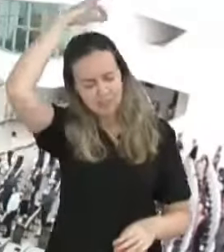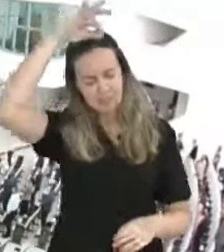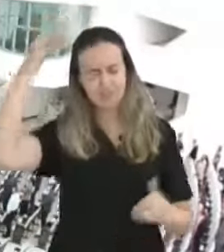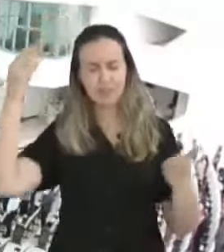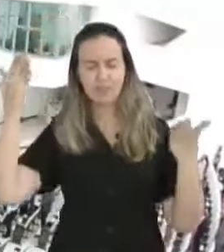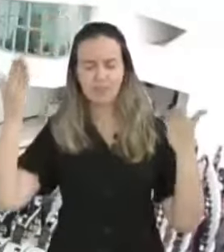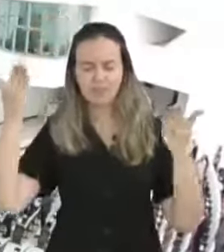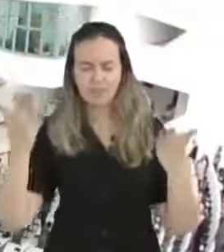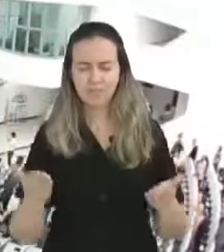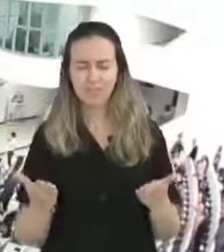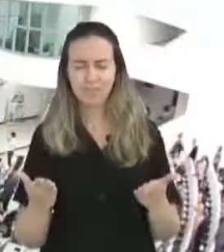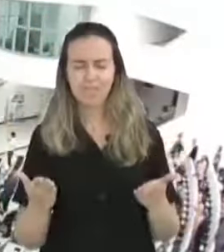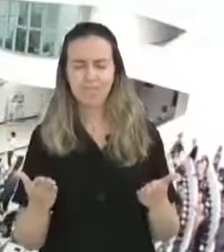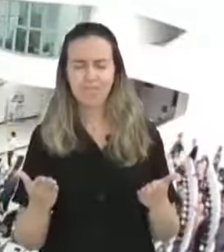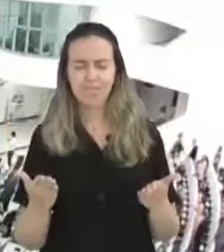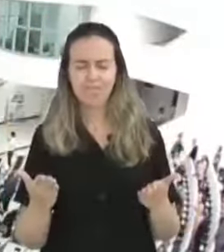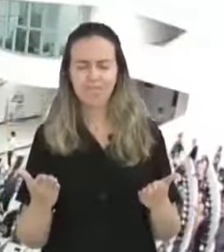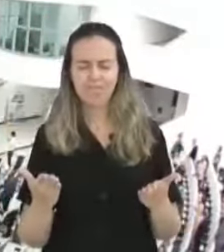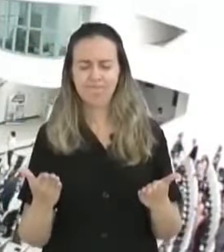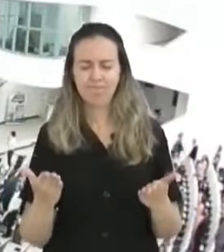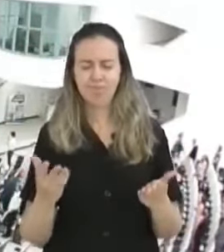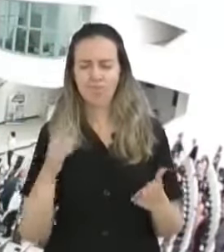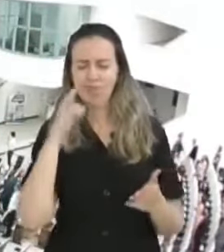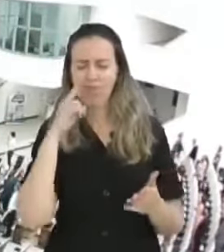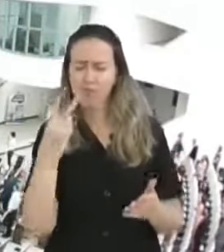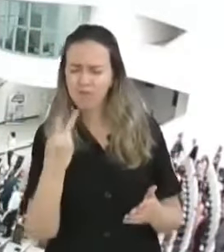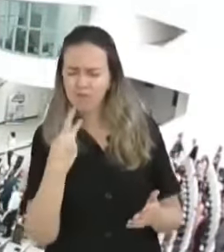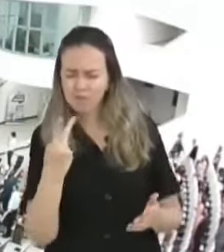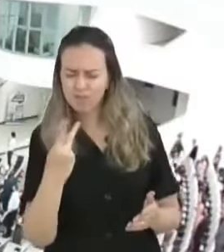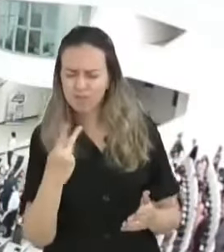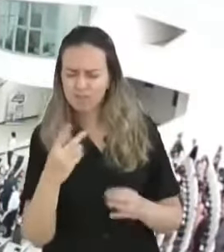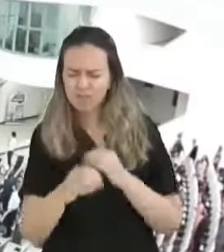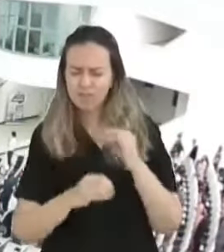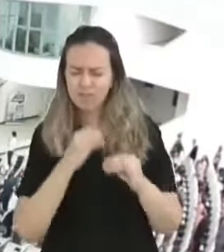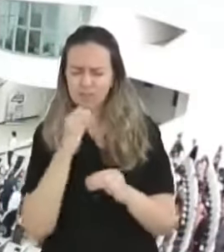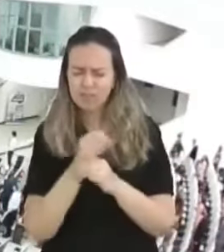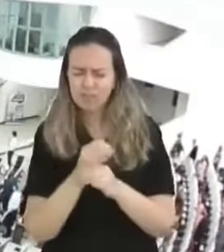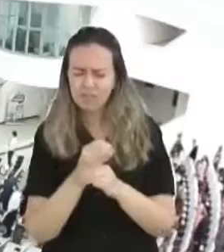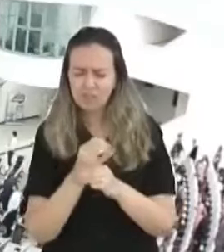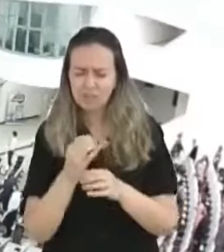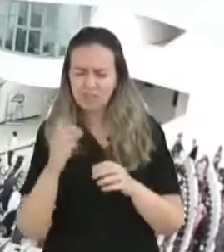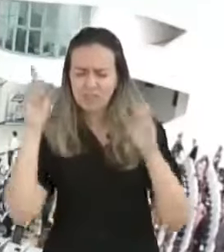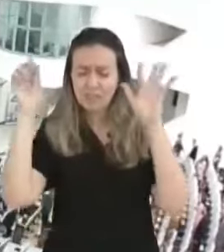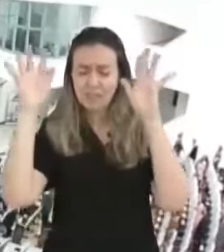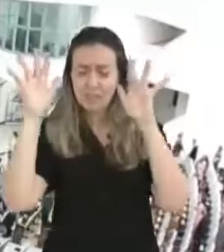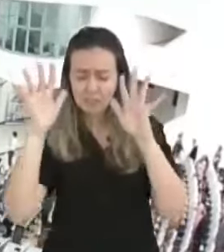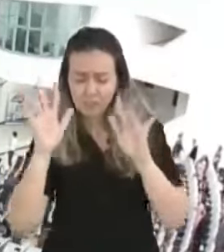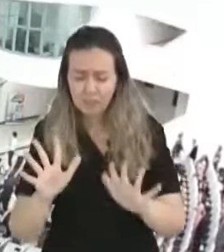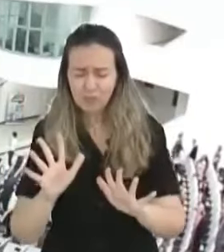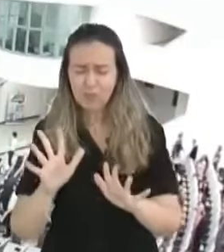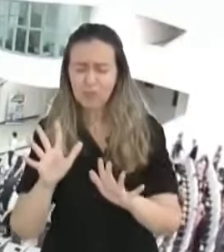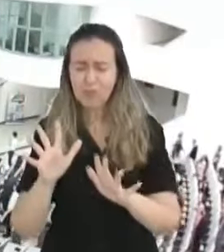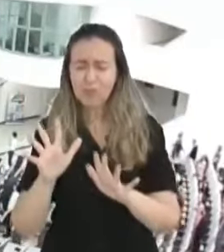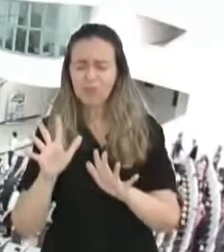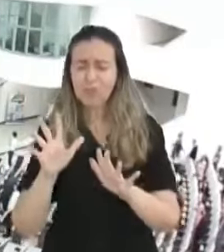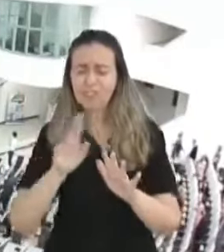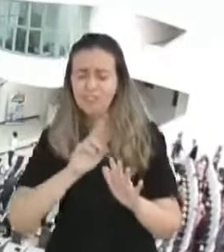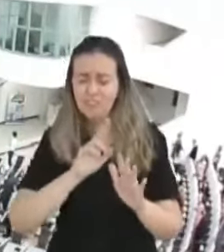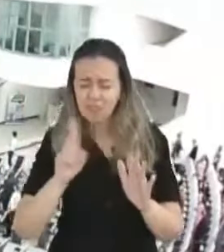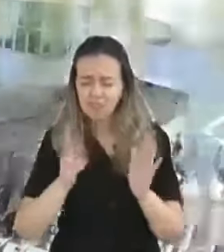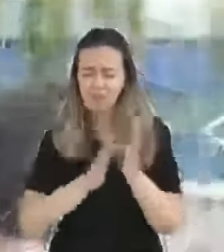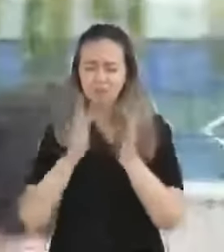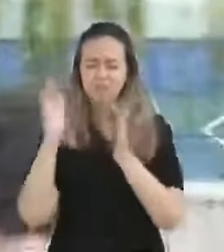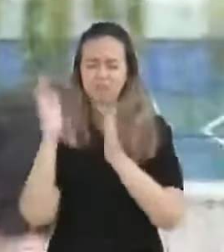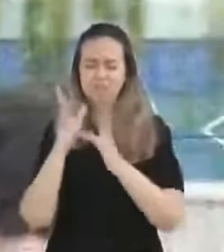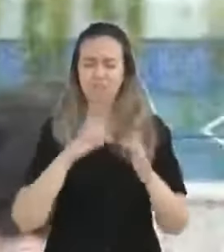Essas pessoas que estão, Senhor, nos assistindo agora pela internet, sejam alcançadas agora pelo